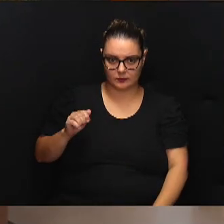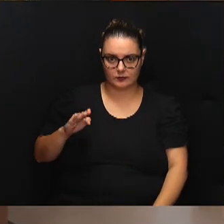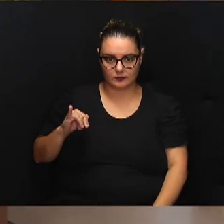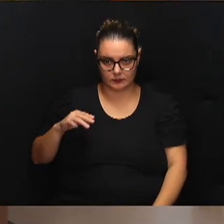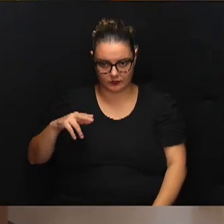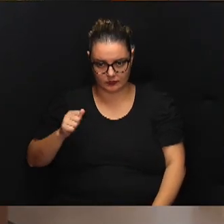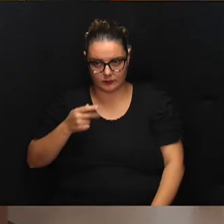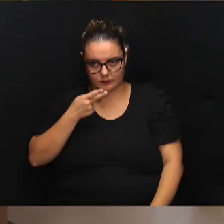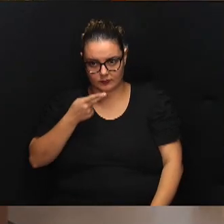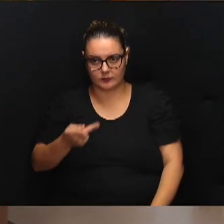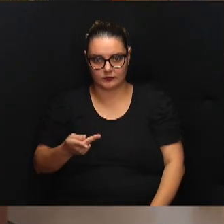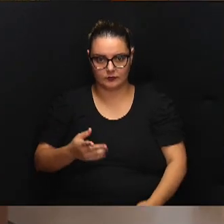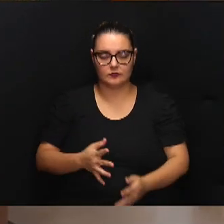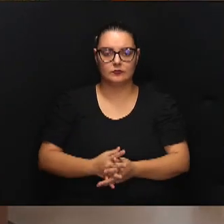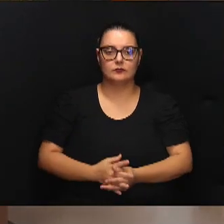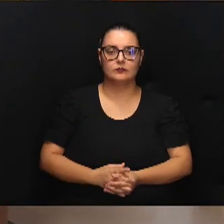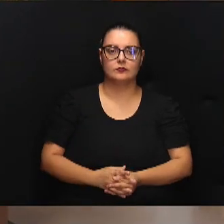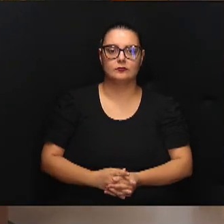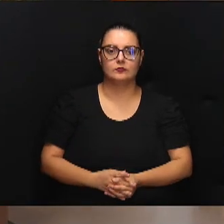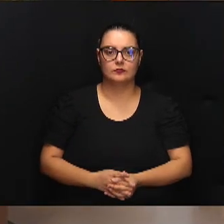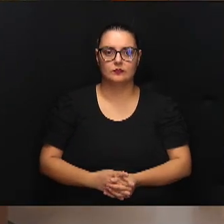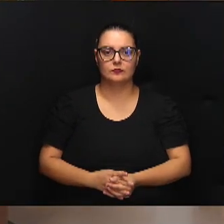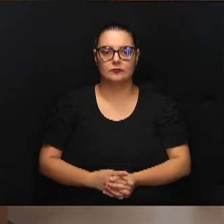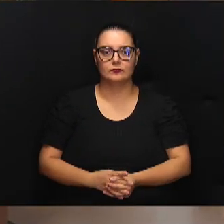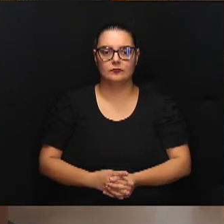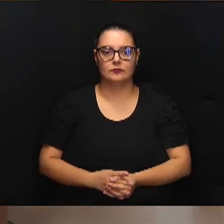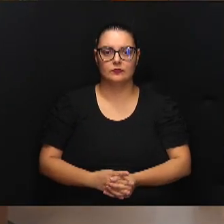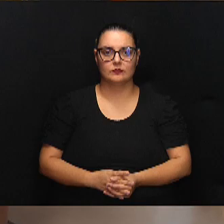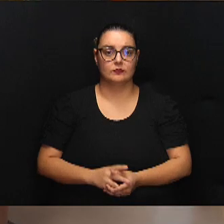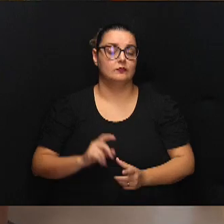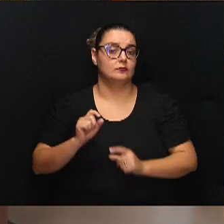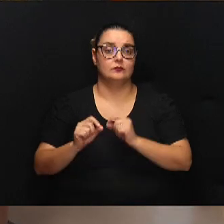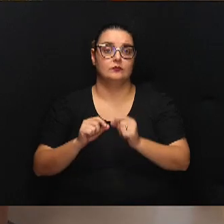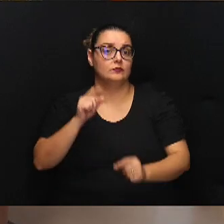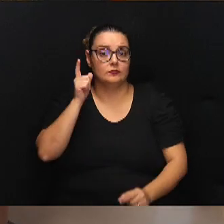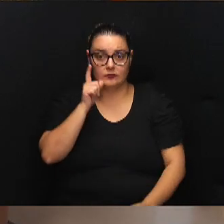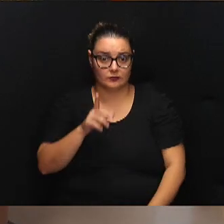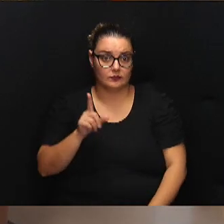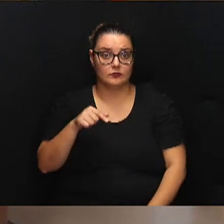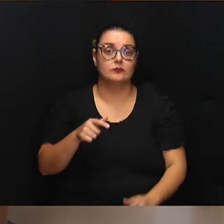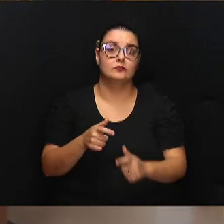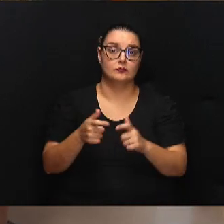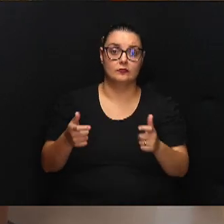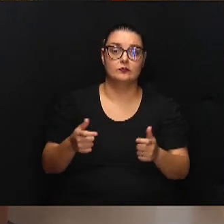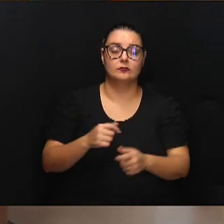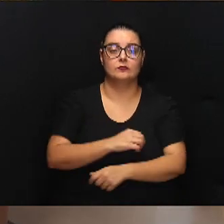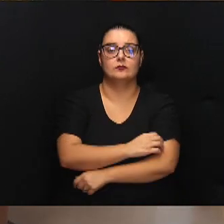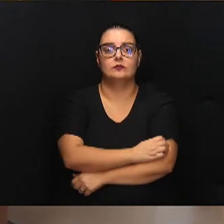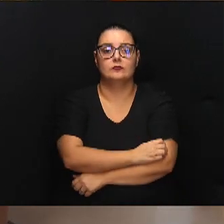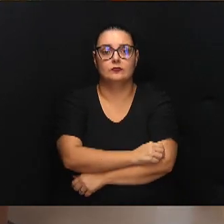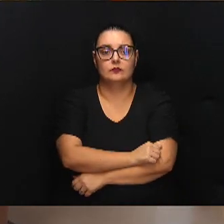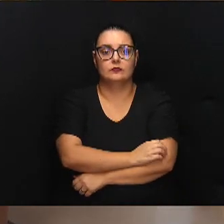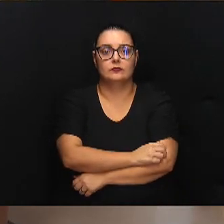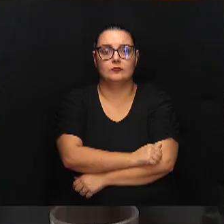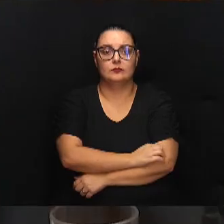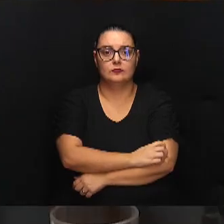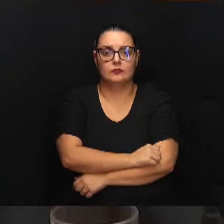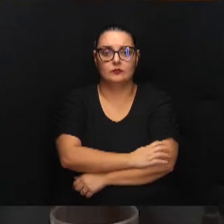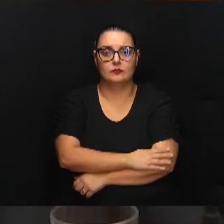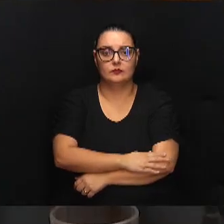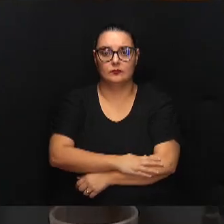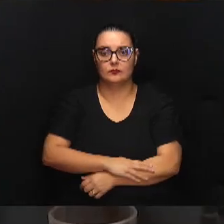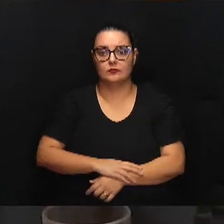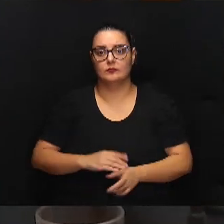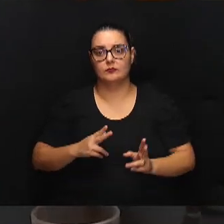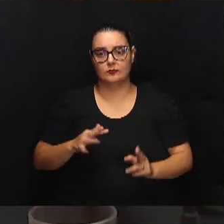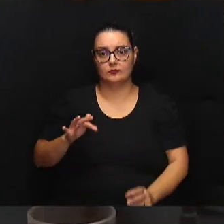disse, de quem não consegue, que é a maioria, né? Mesma coisa da Fabi. Eu sou